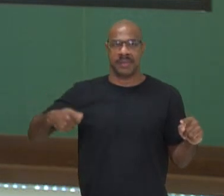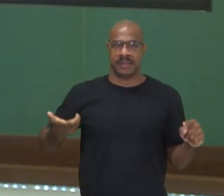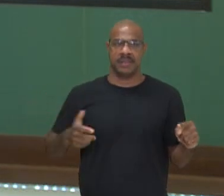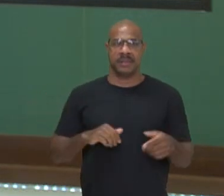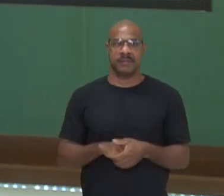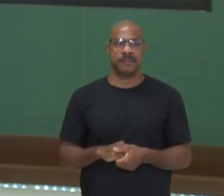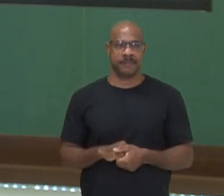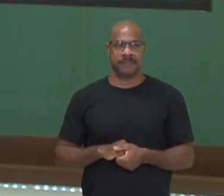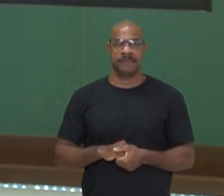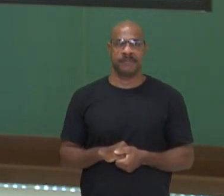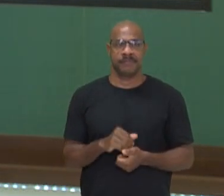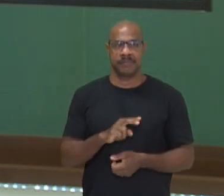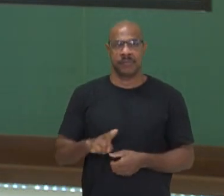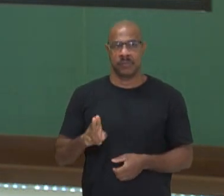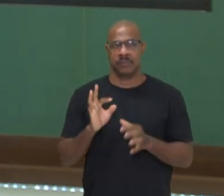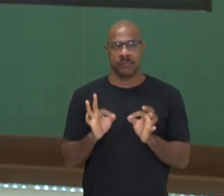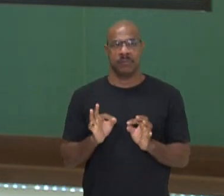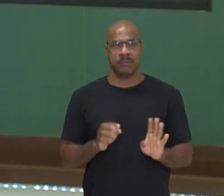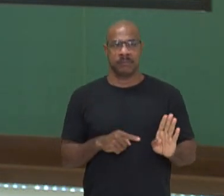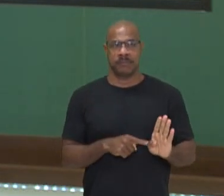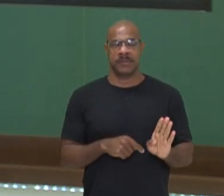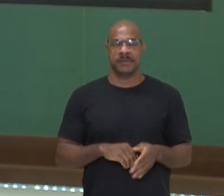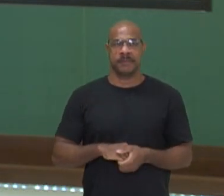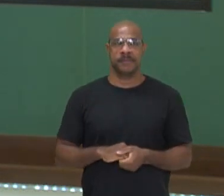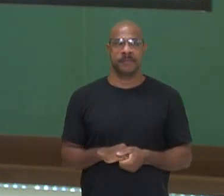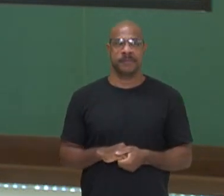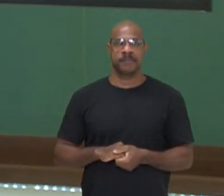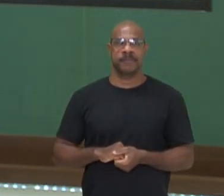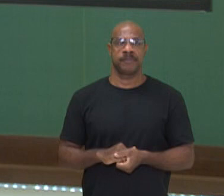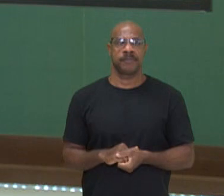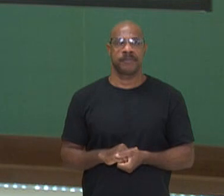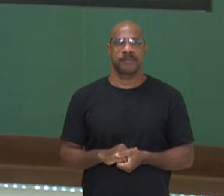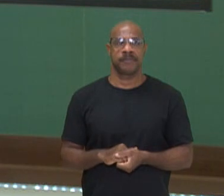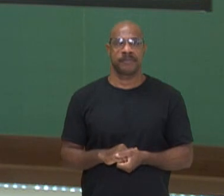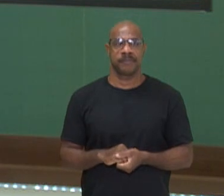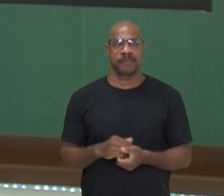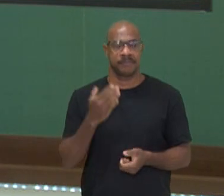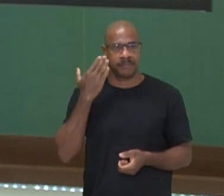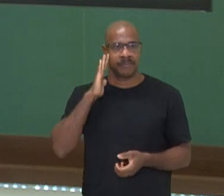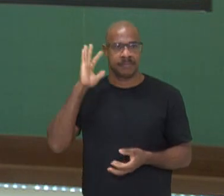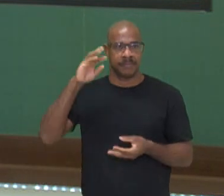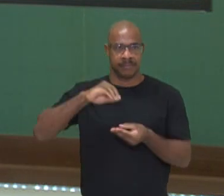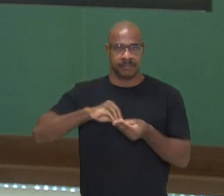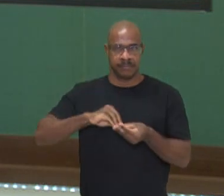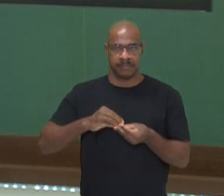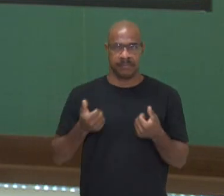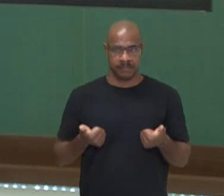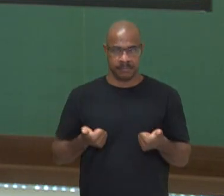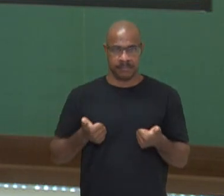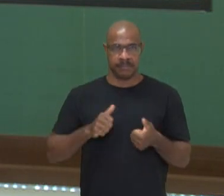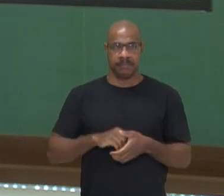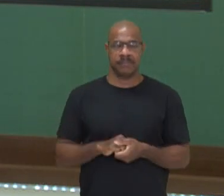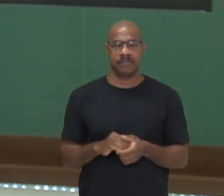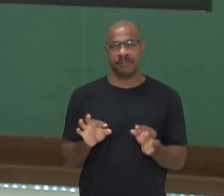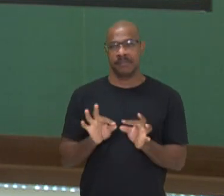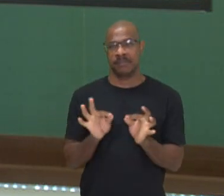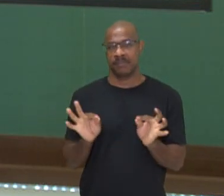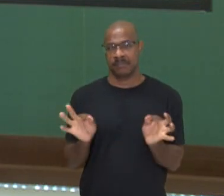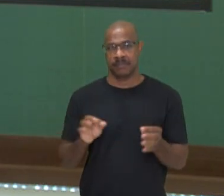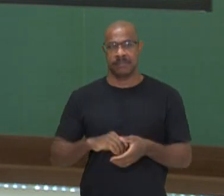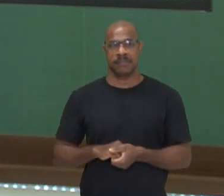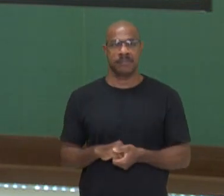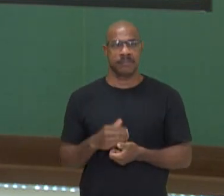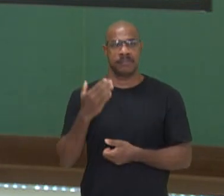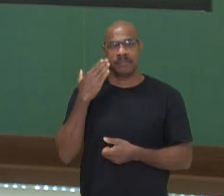caso aqui. Tá certo? Beleza, é isso aí. Deu para entender as tag questions? É bem simples, tá